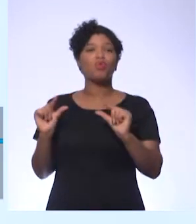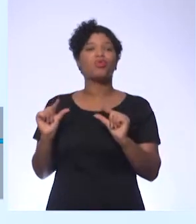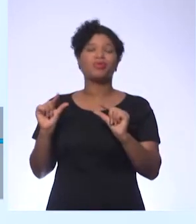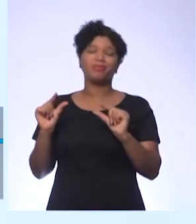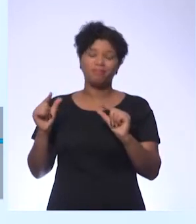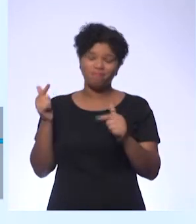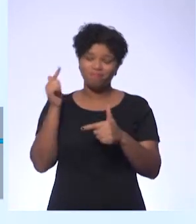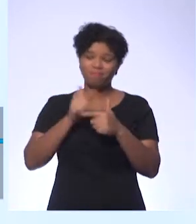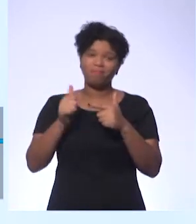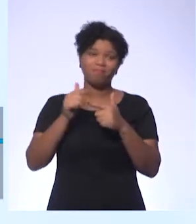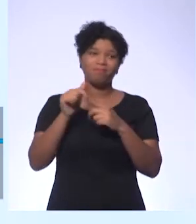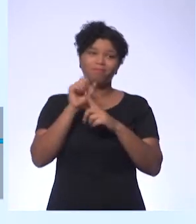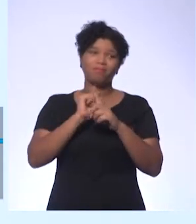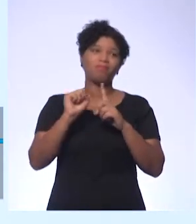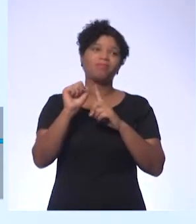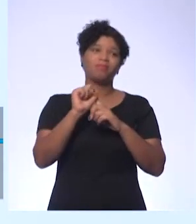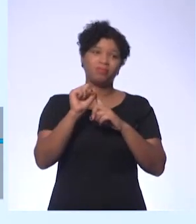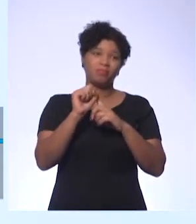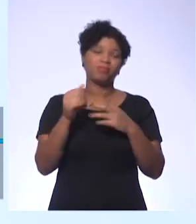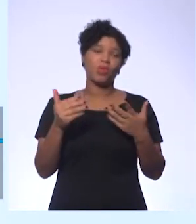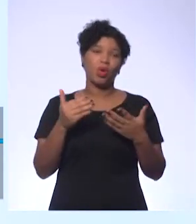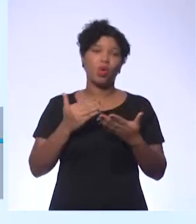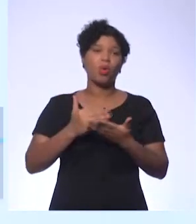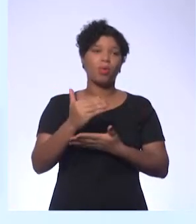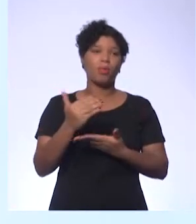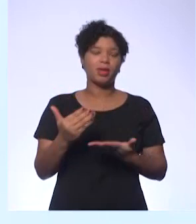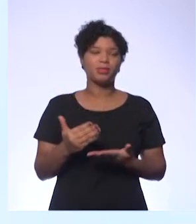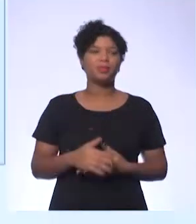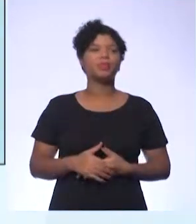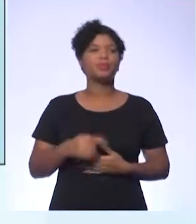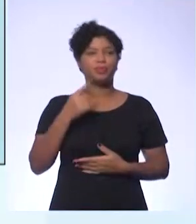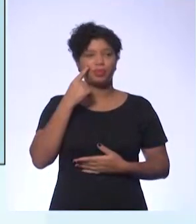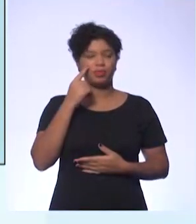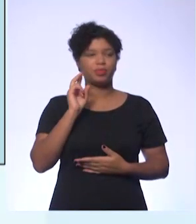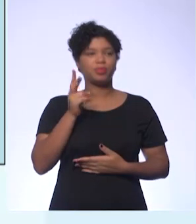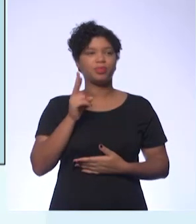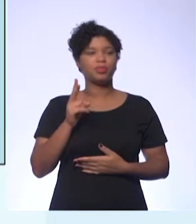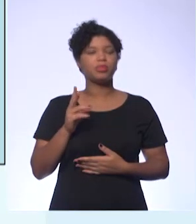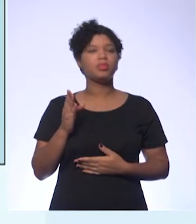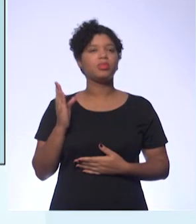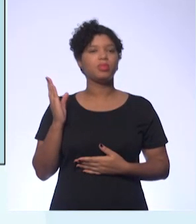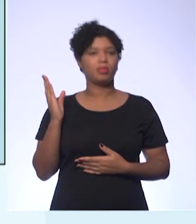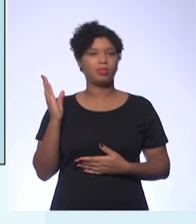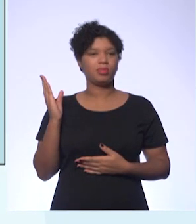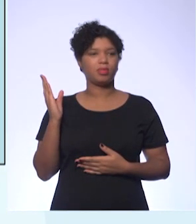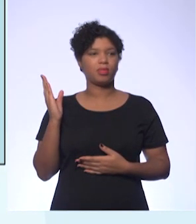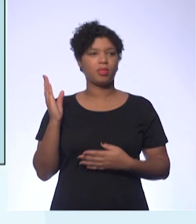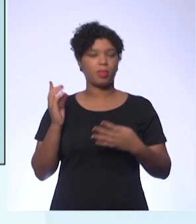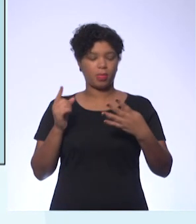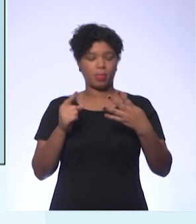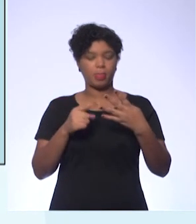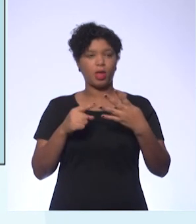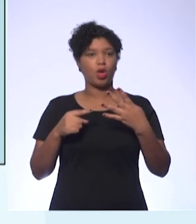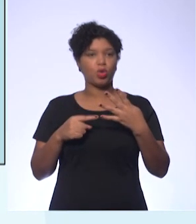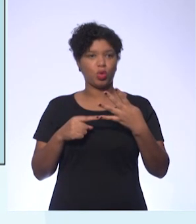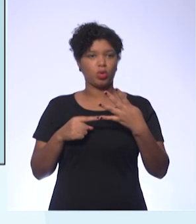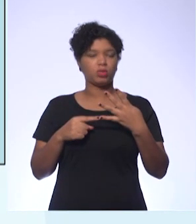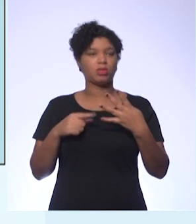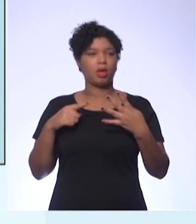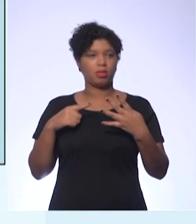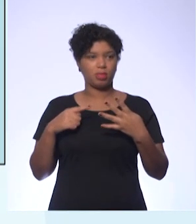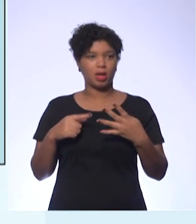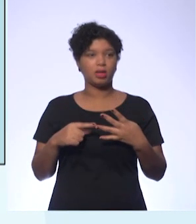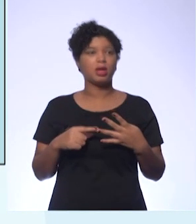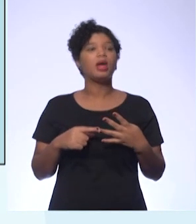problemas sociais também. Eu vou voltar na tela para a gente continuar a leitura. Então, ampliação do êxodo rural e intensificação